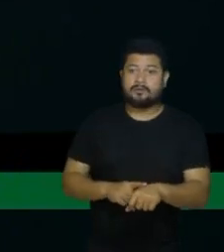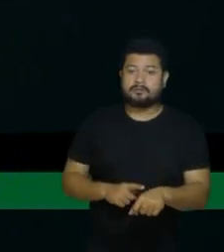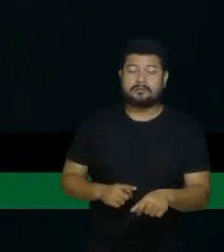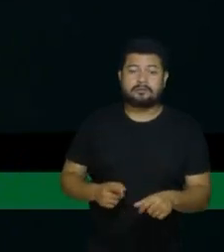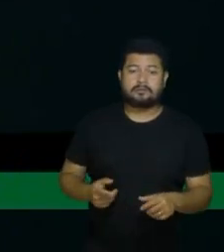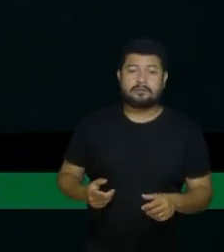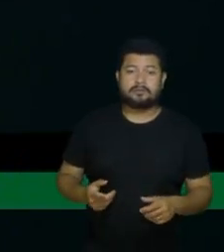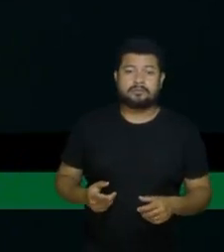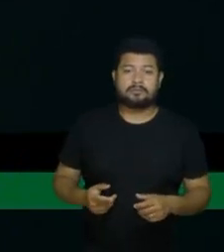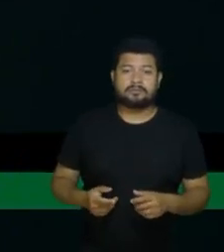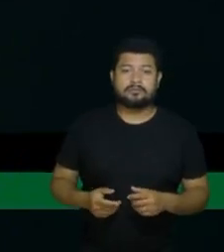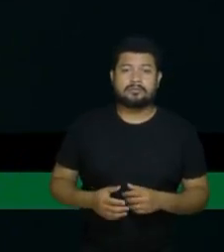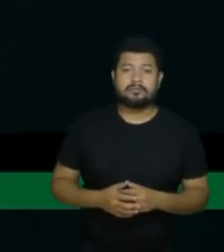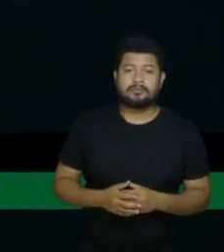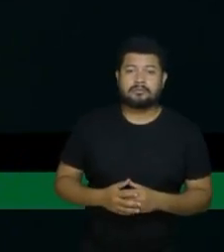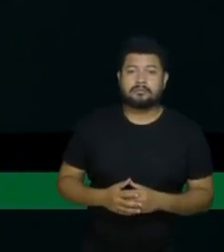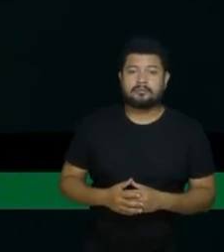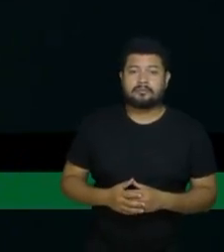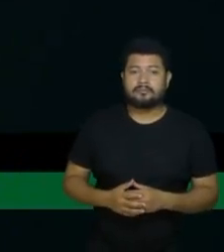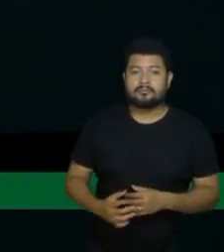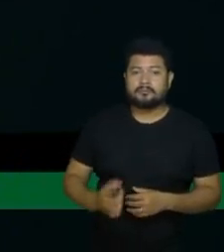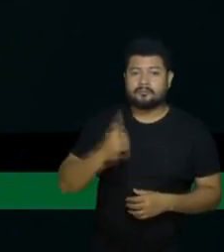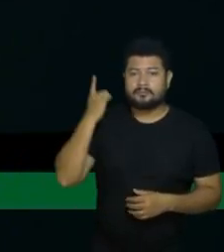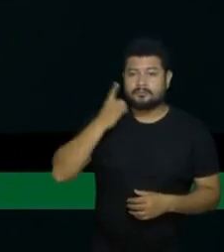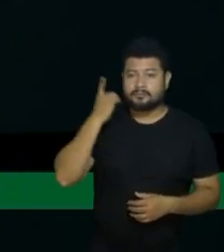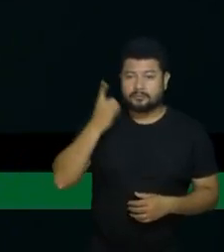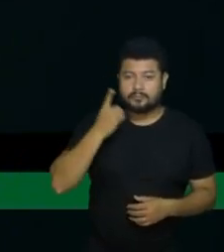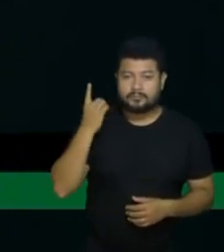momento Deputado Deputado